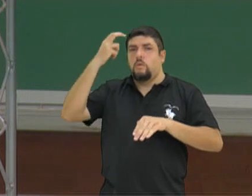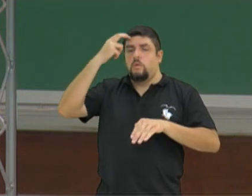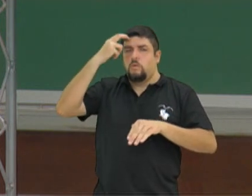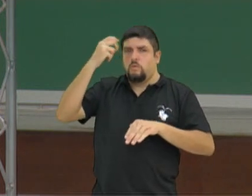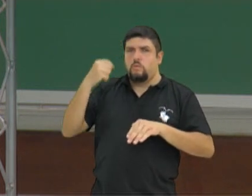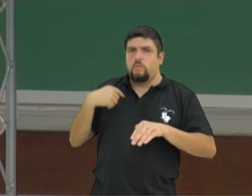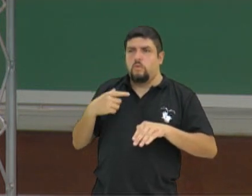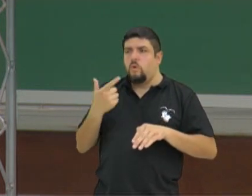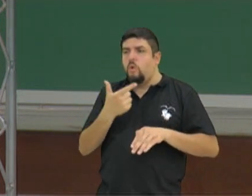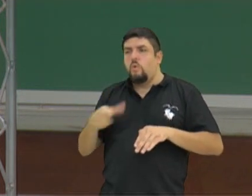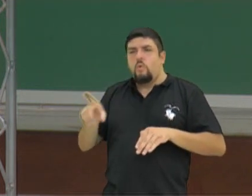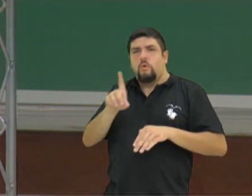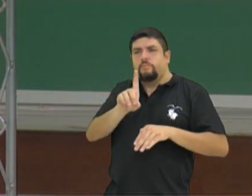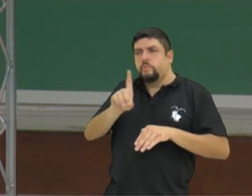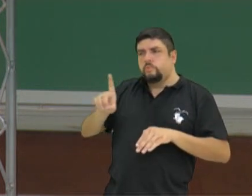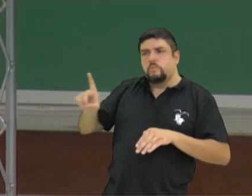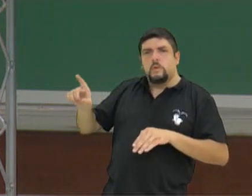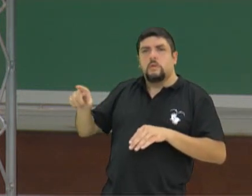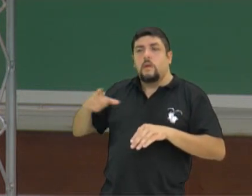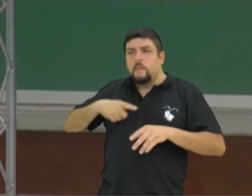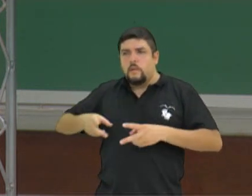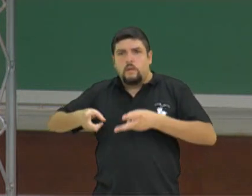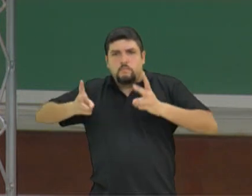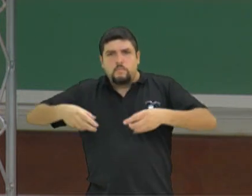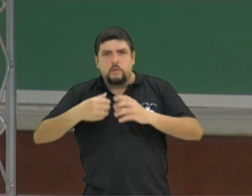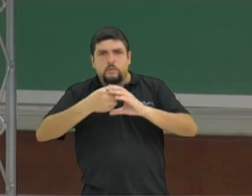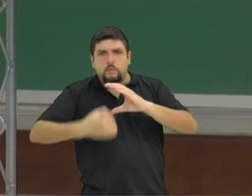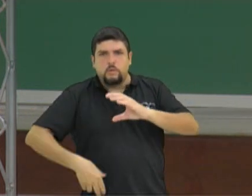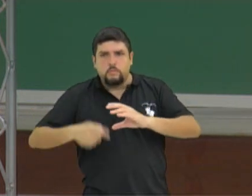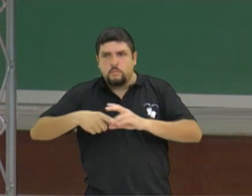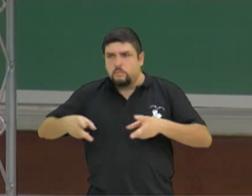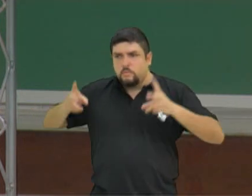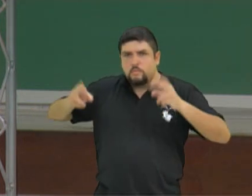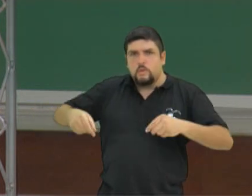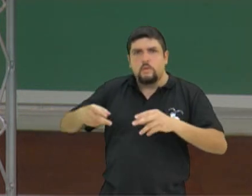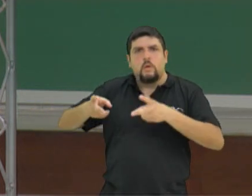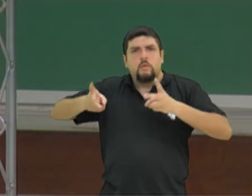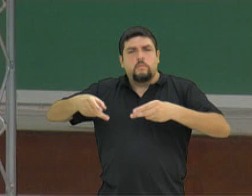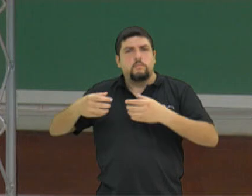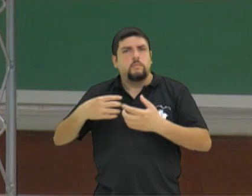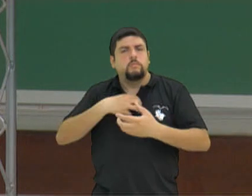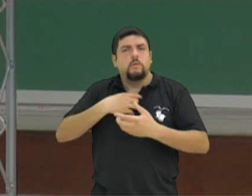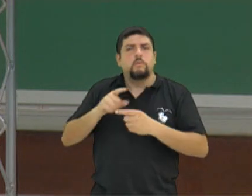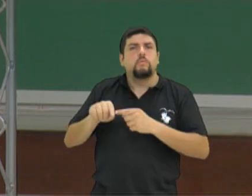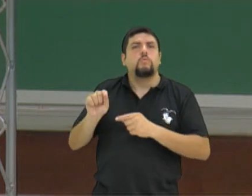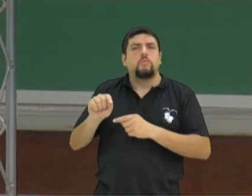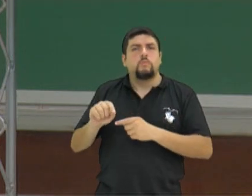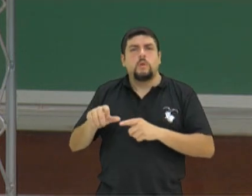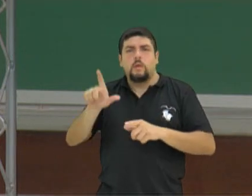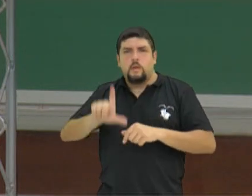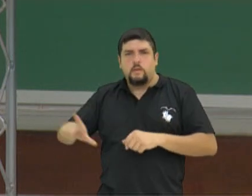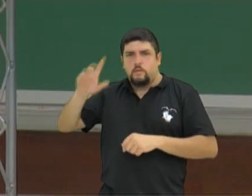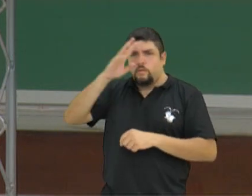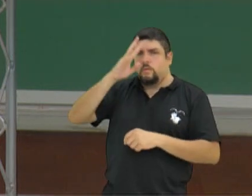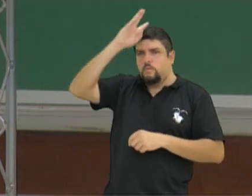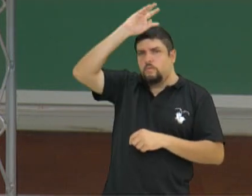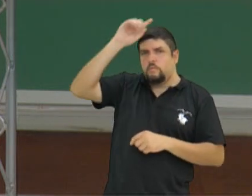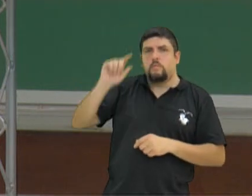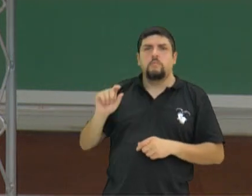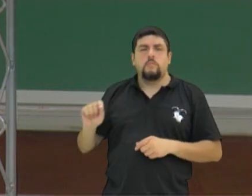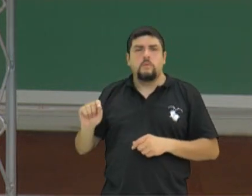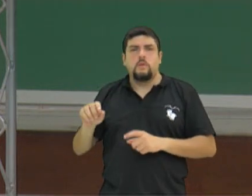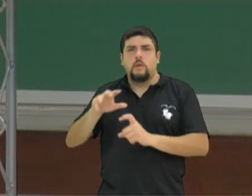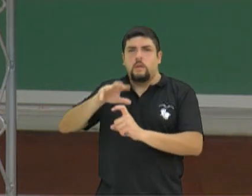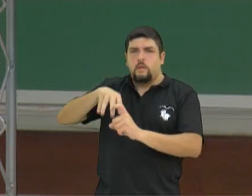deuses que teriam as mesmas características, os mesmos atributos, poderiam ser na literatura romana ali, né, na